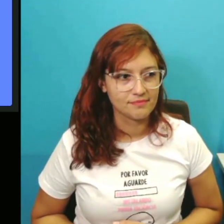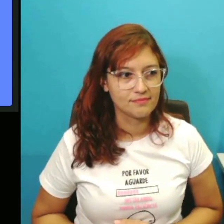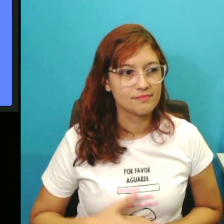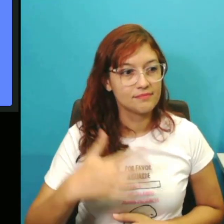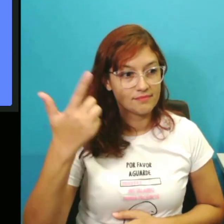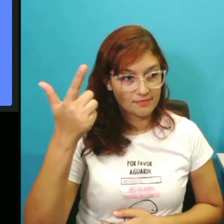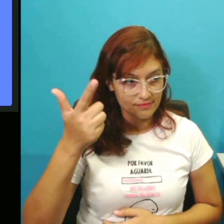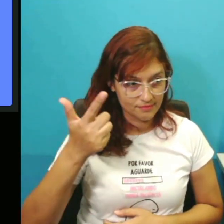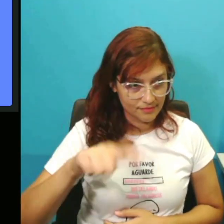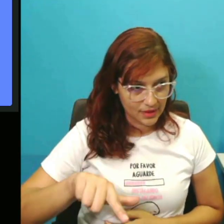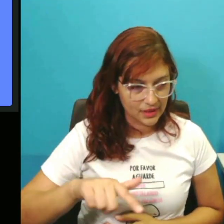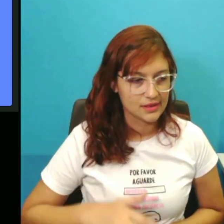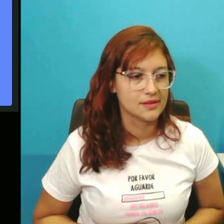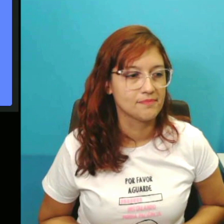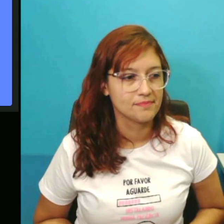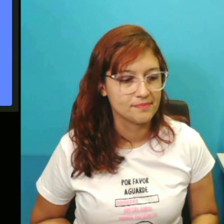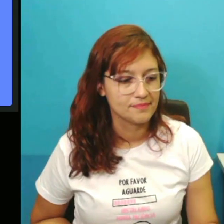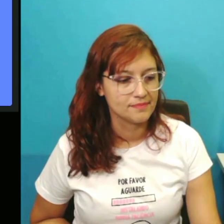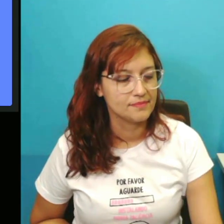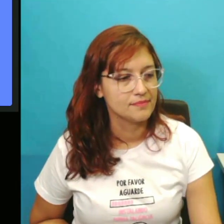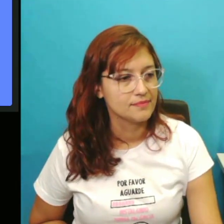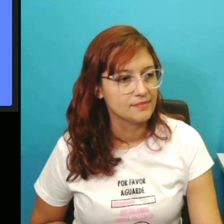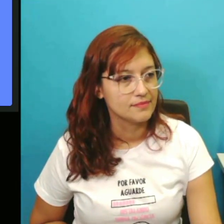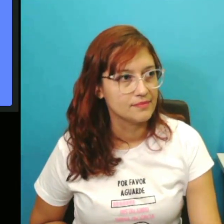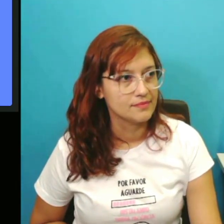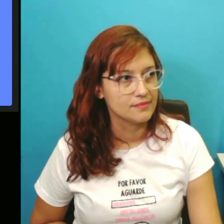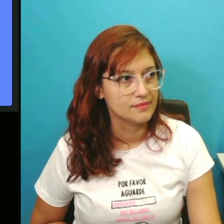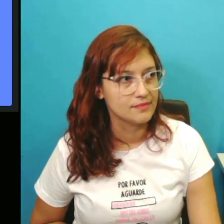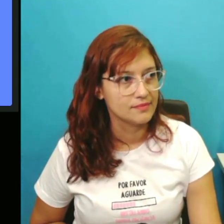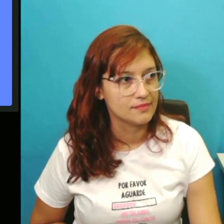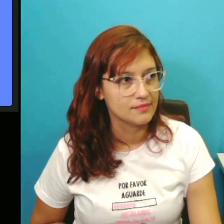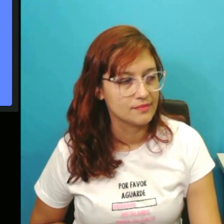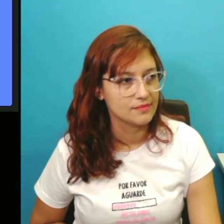Então, eles podem perceber as ondas.